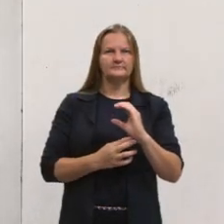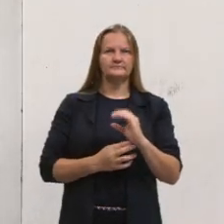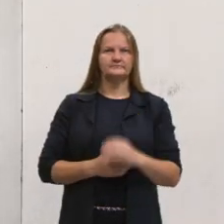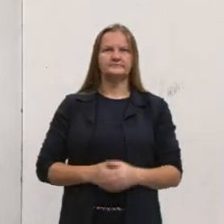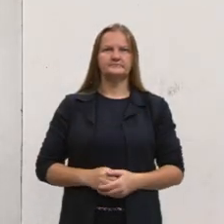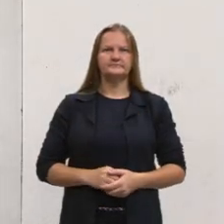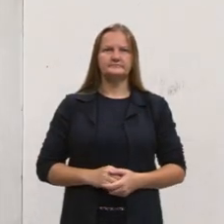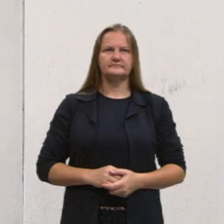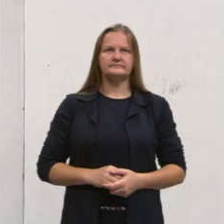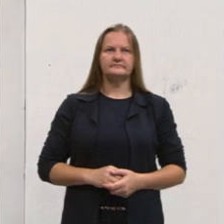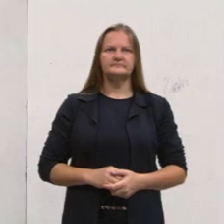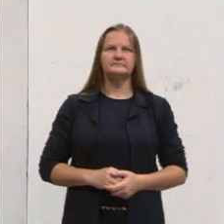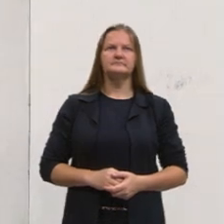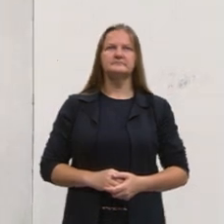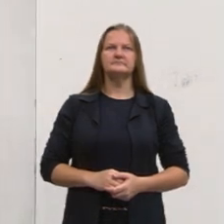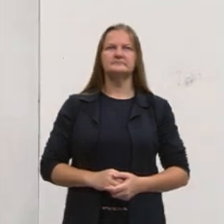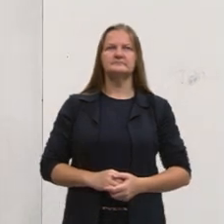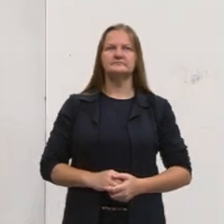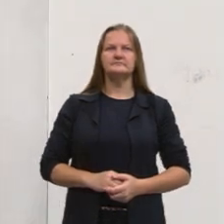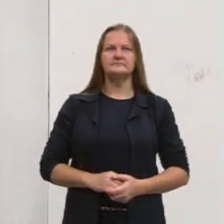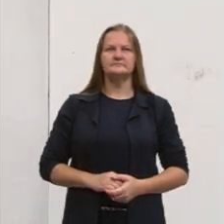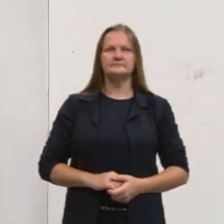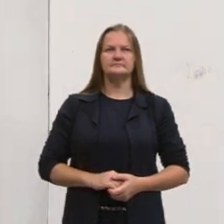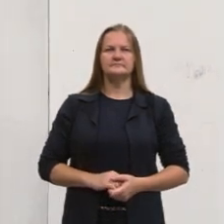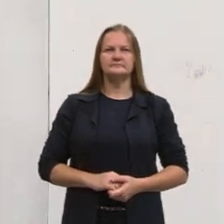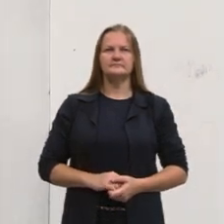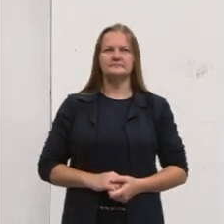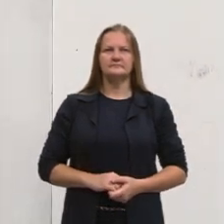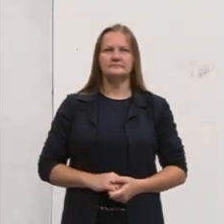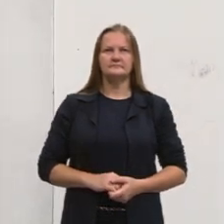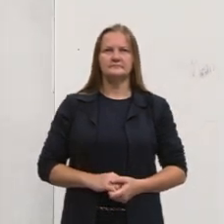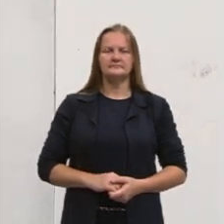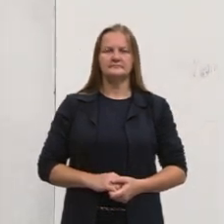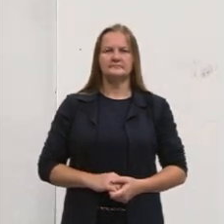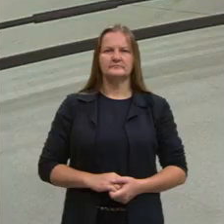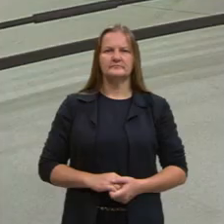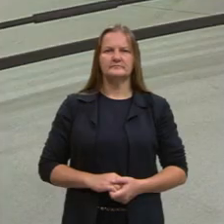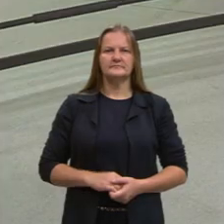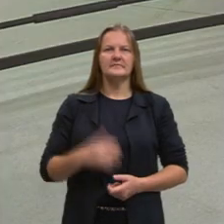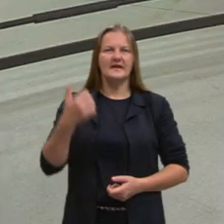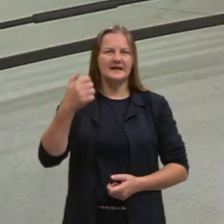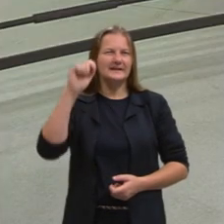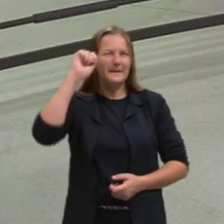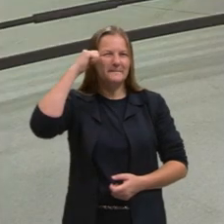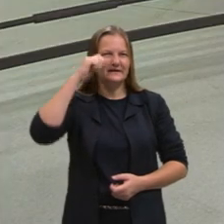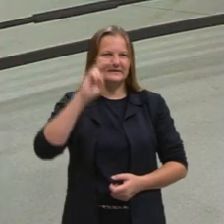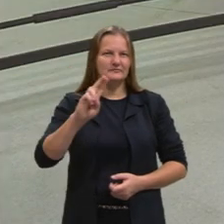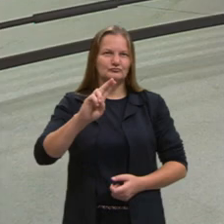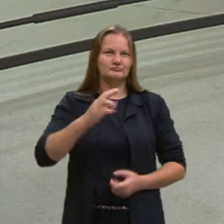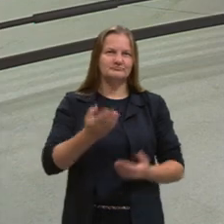e o exemplo Eu Vou Pegar a caneta preta aqui e a gente dá continuidade